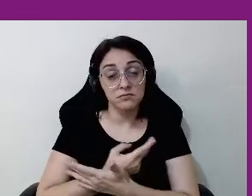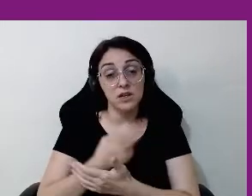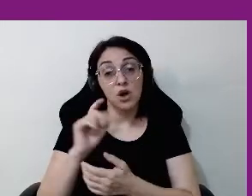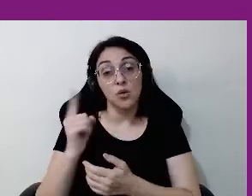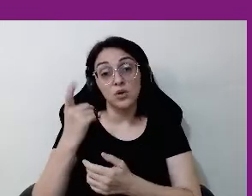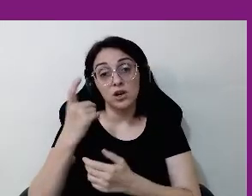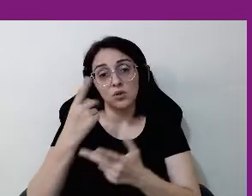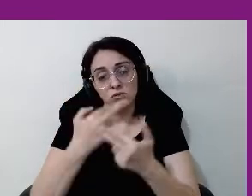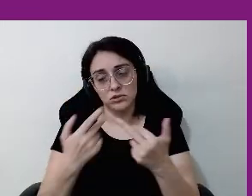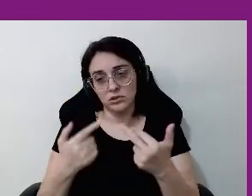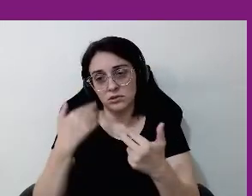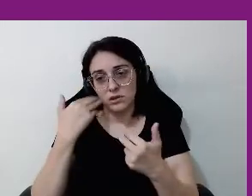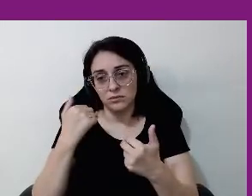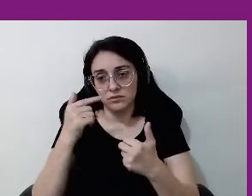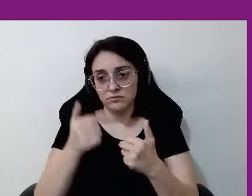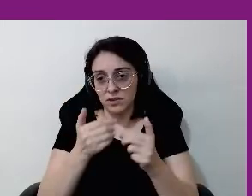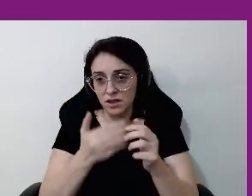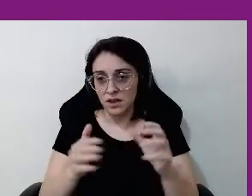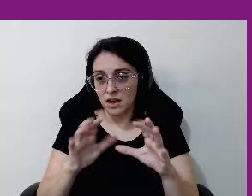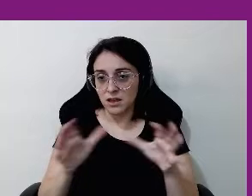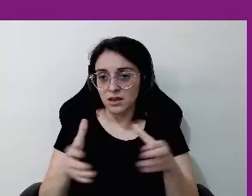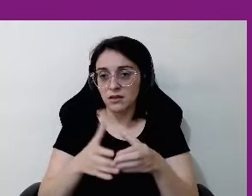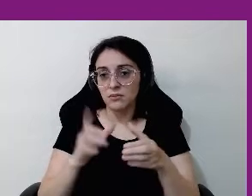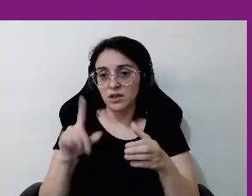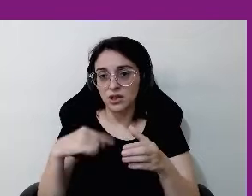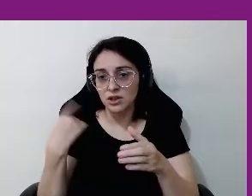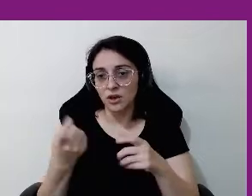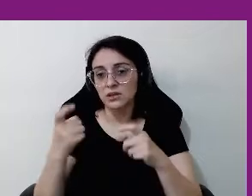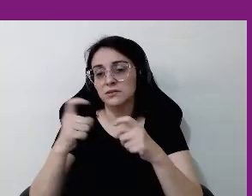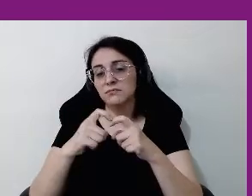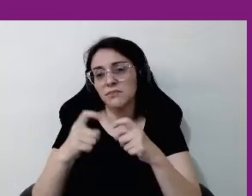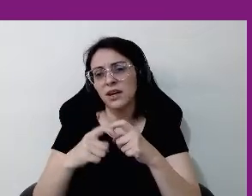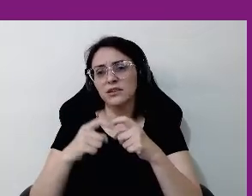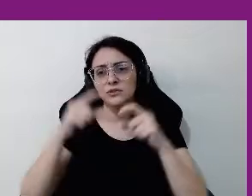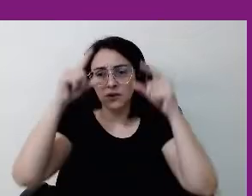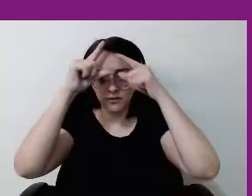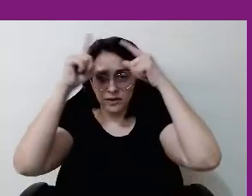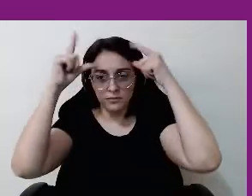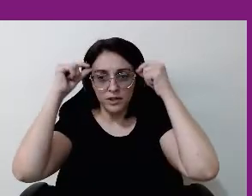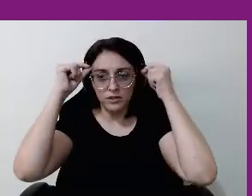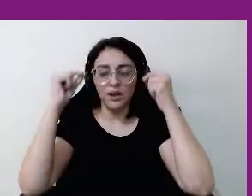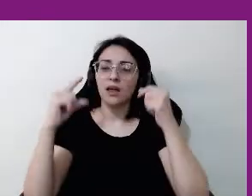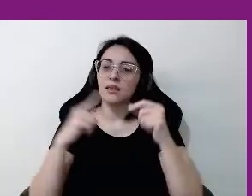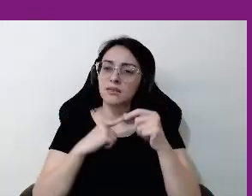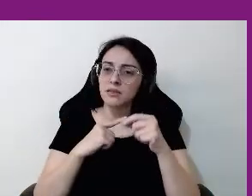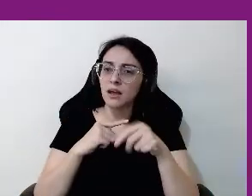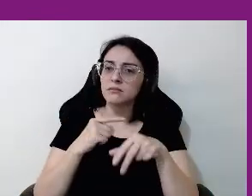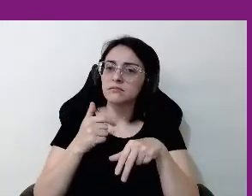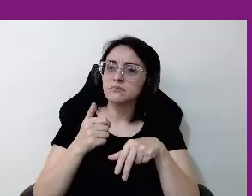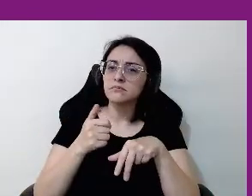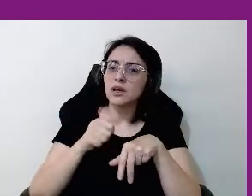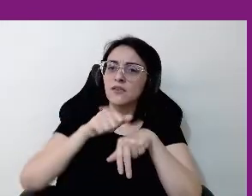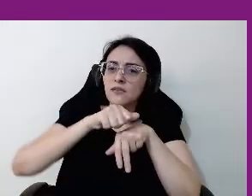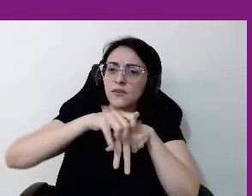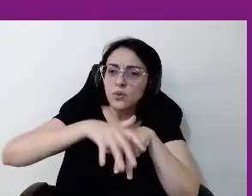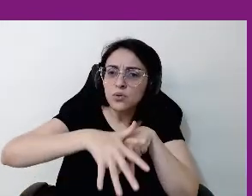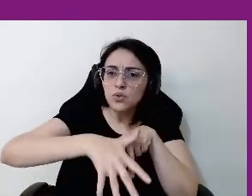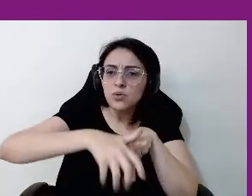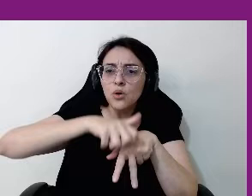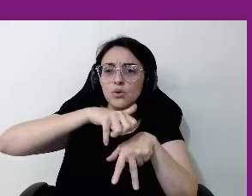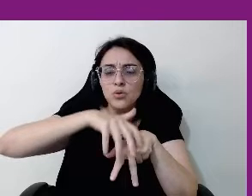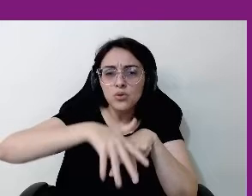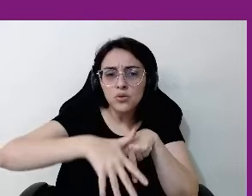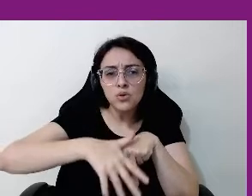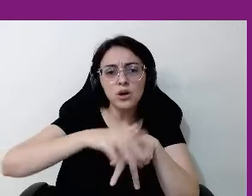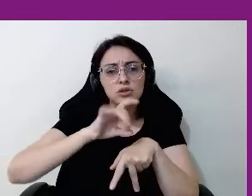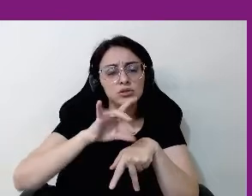coisa que a gente sabe é, nas nossas equipes, nós, médicos, enfermeiros, temos uma ventilação mecânica automática que opera